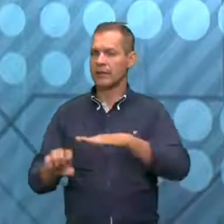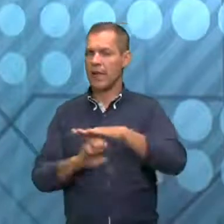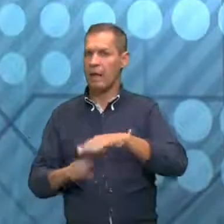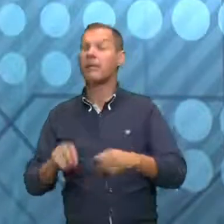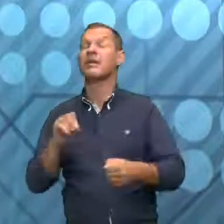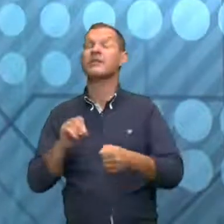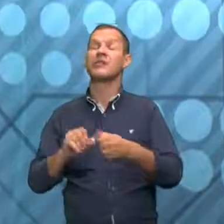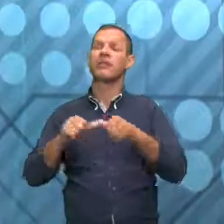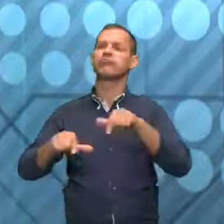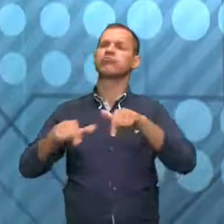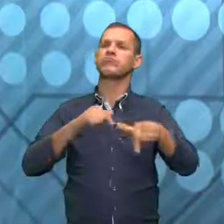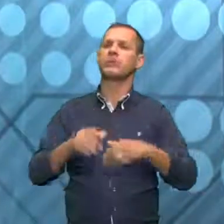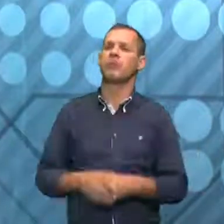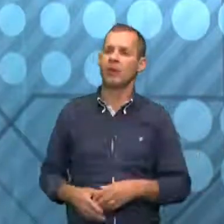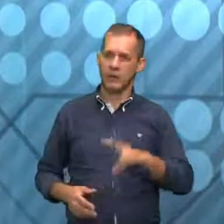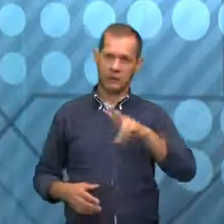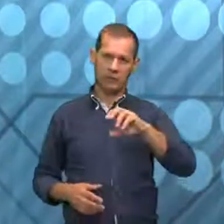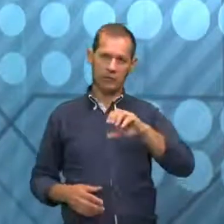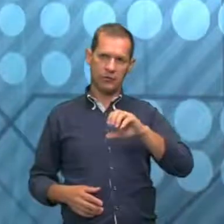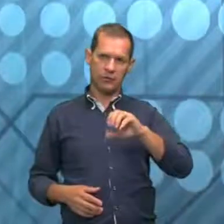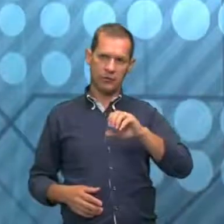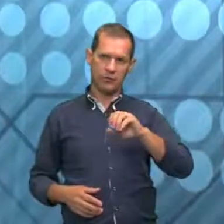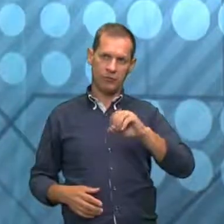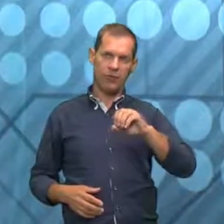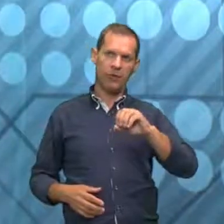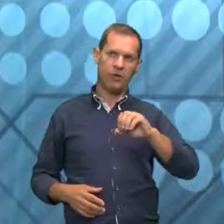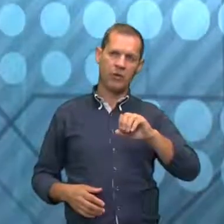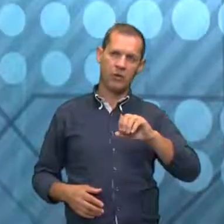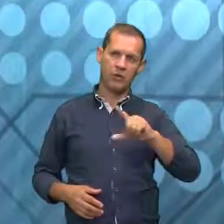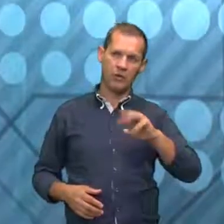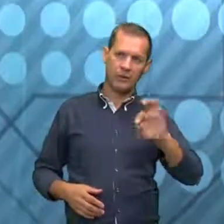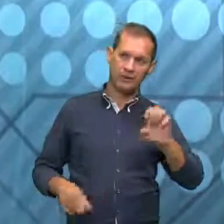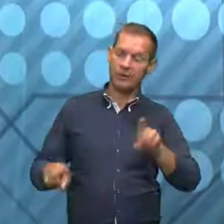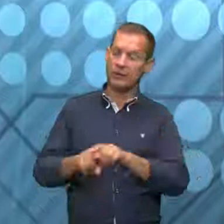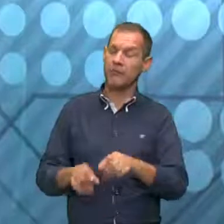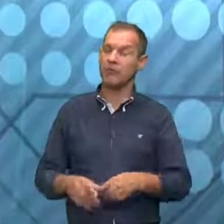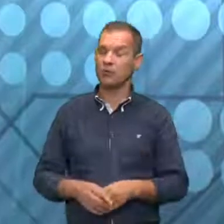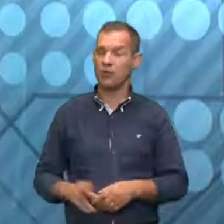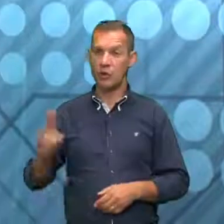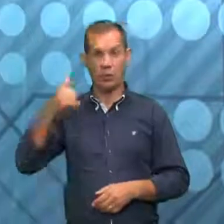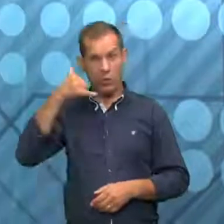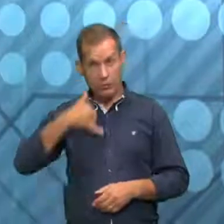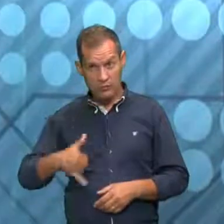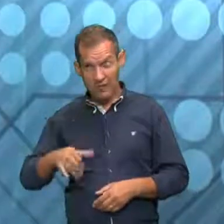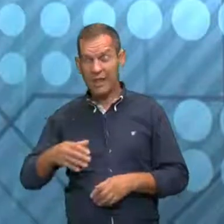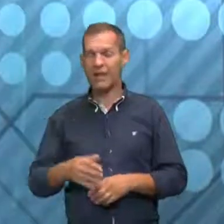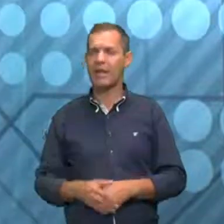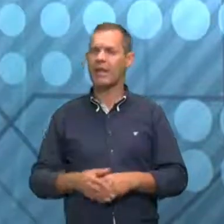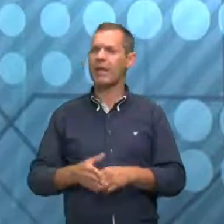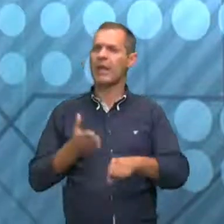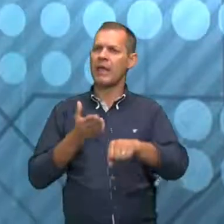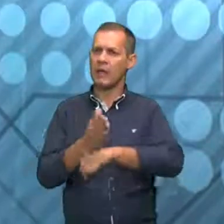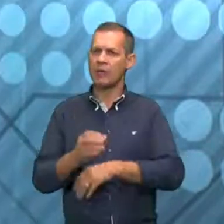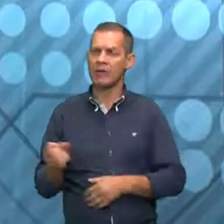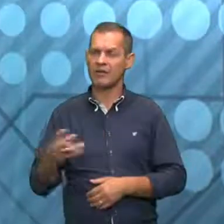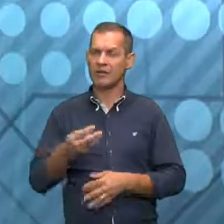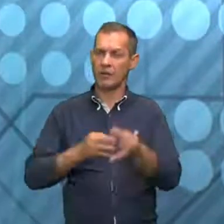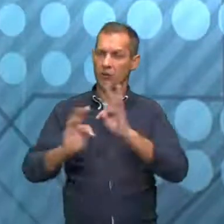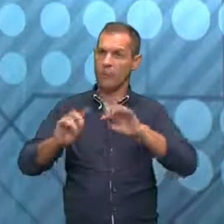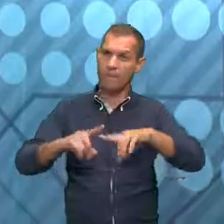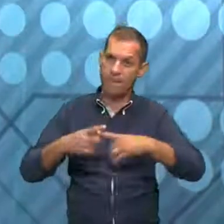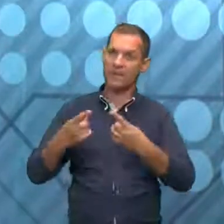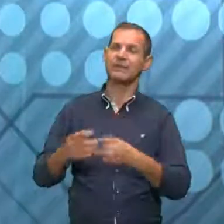que faz esse trabalho de VoLTE, você consegue abrir o seu celular e habilitar essa nova